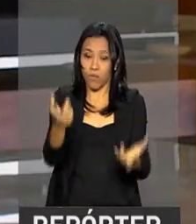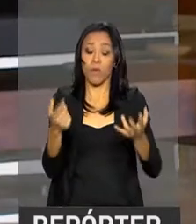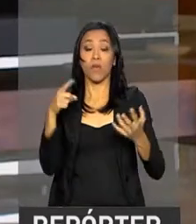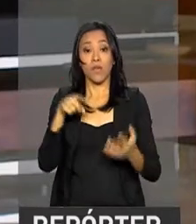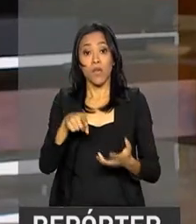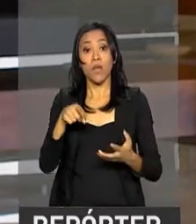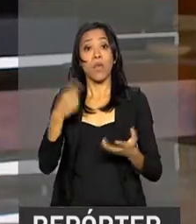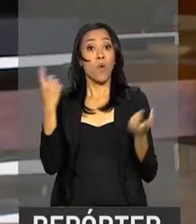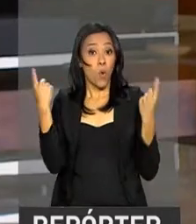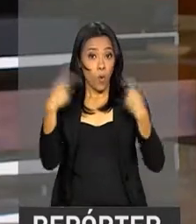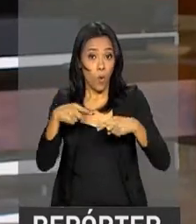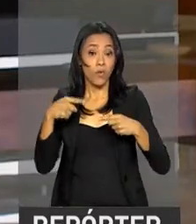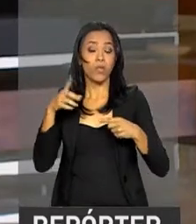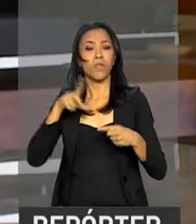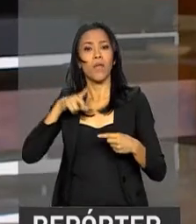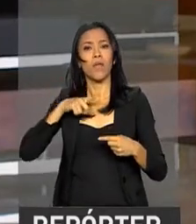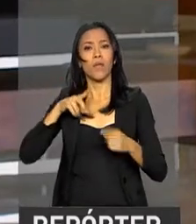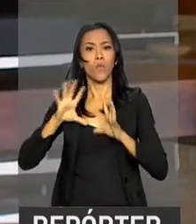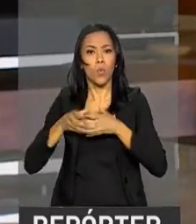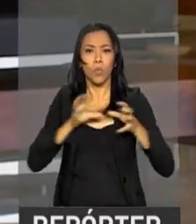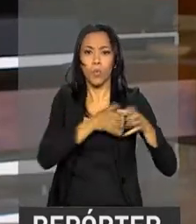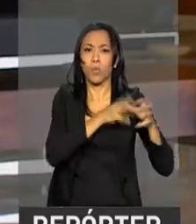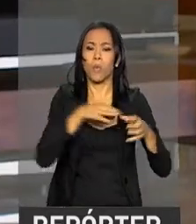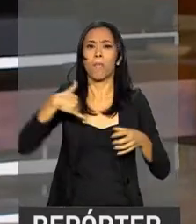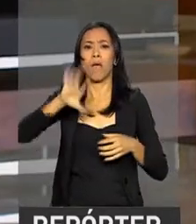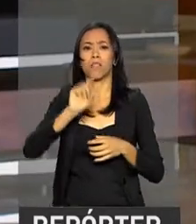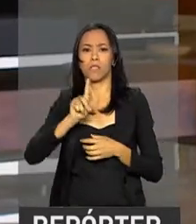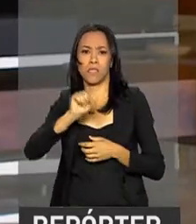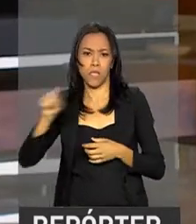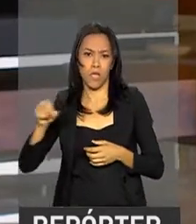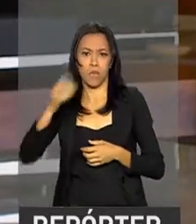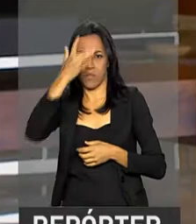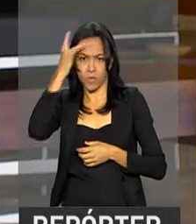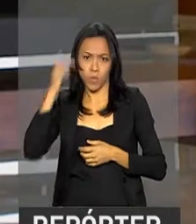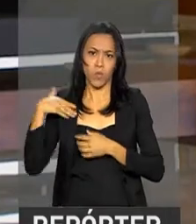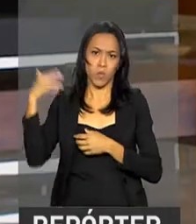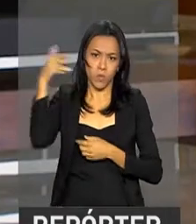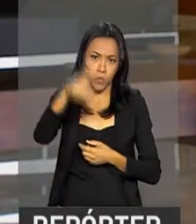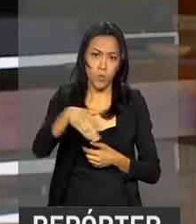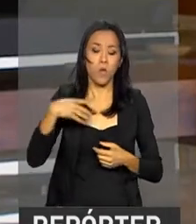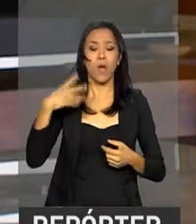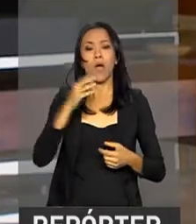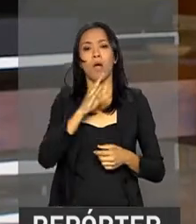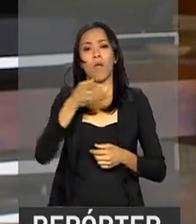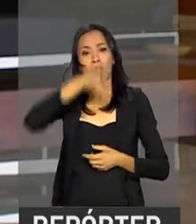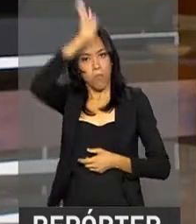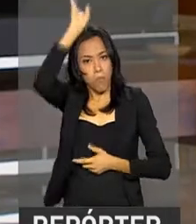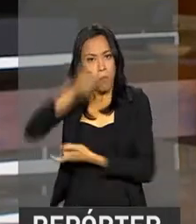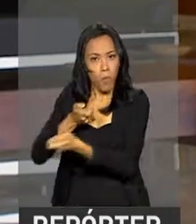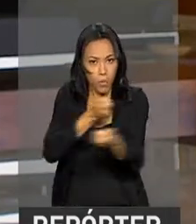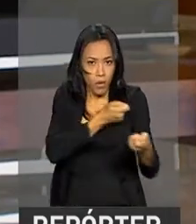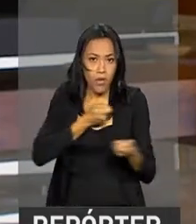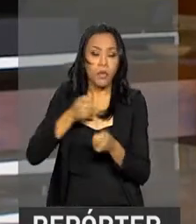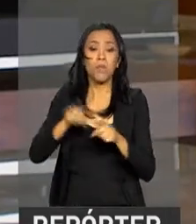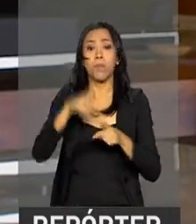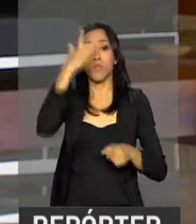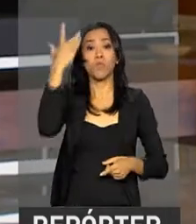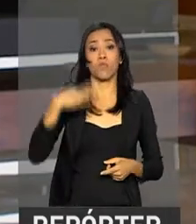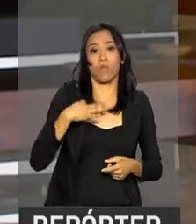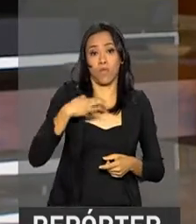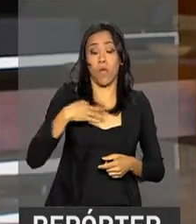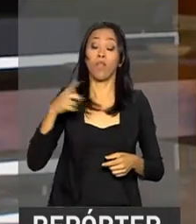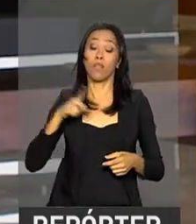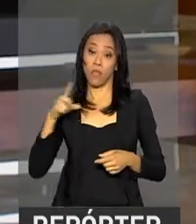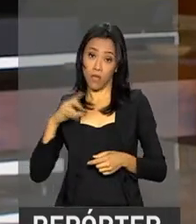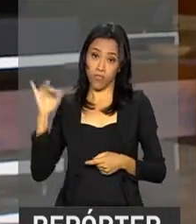combate ao incêndio contam com mais de 100 brigadistas, bombeiros e voluntários. Bom, além do avião da FAB,